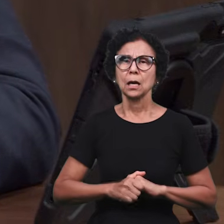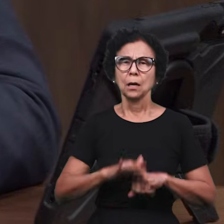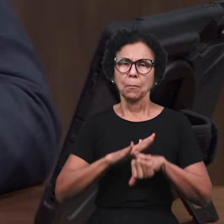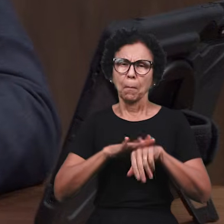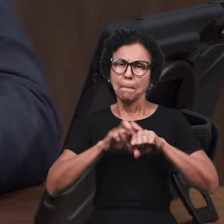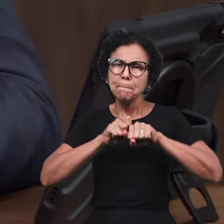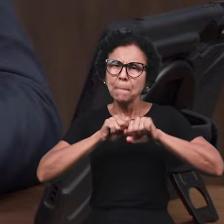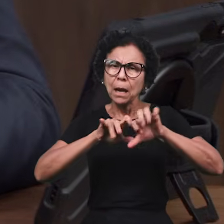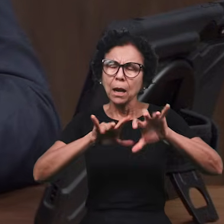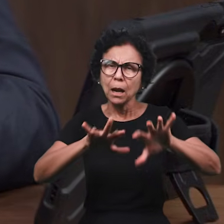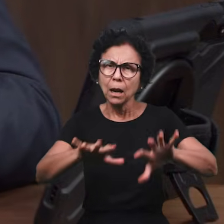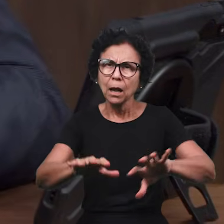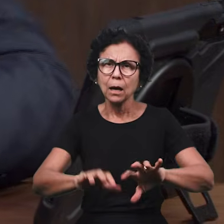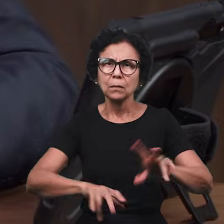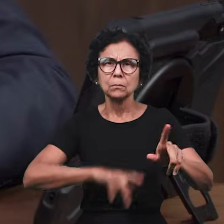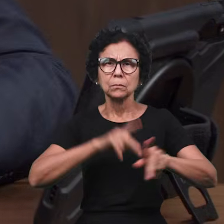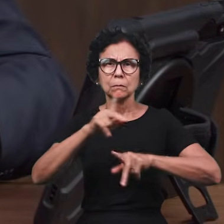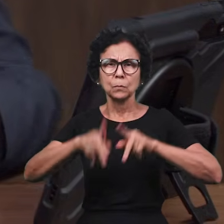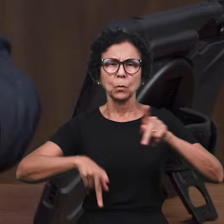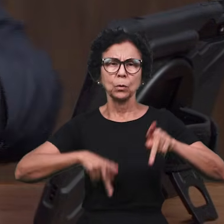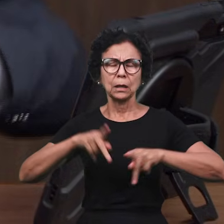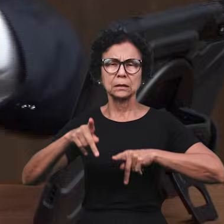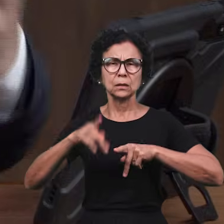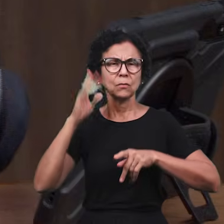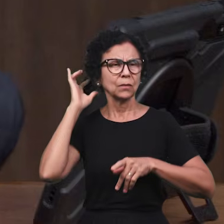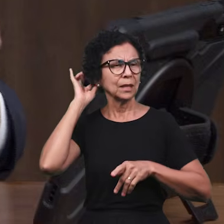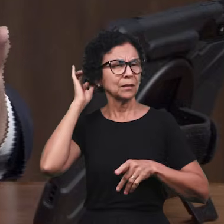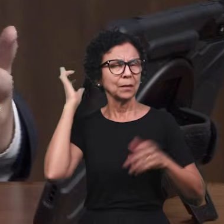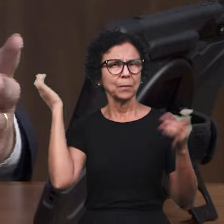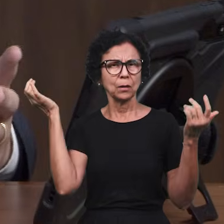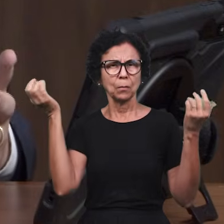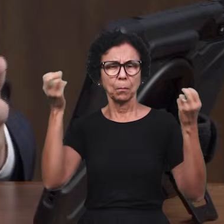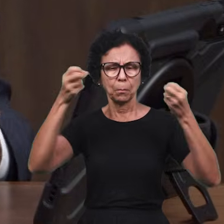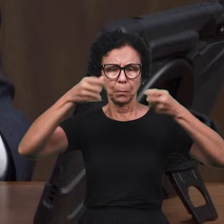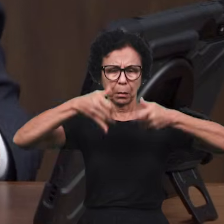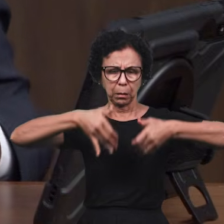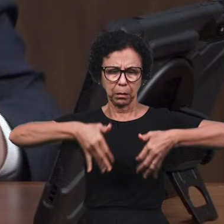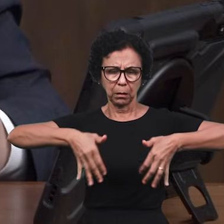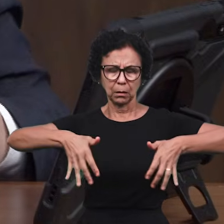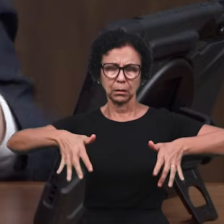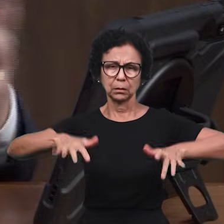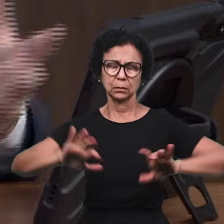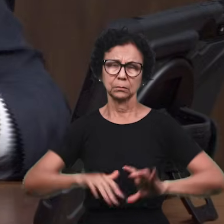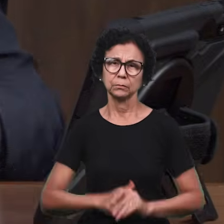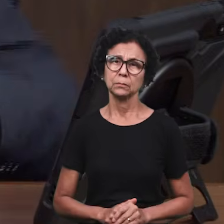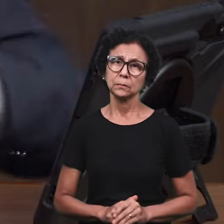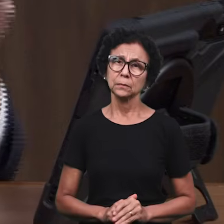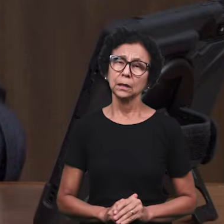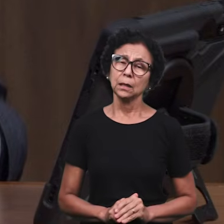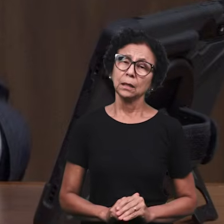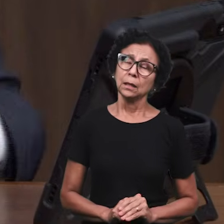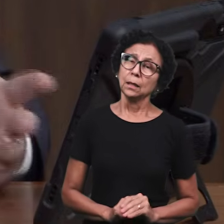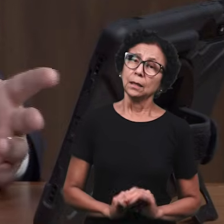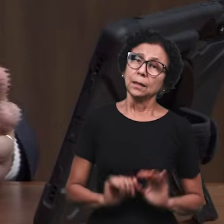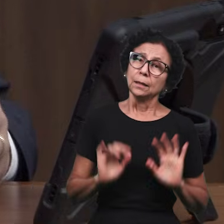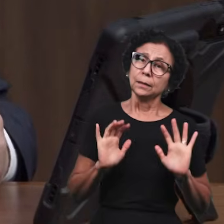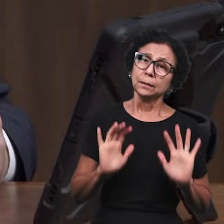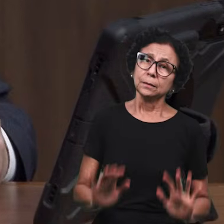depois esse cabelo cresce. Então, existem coisas que são transitórias, tem coisas que são definitivas. Como é que a gente faz